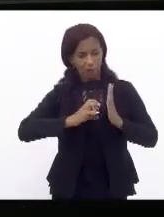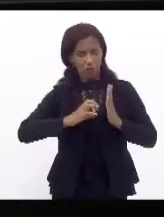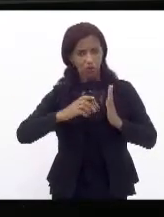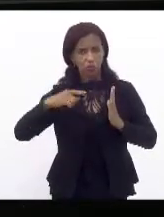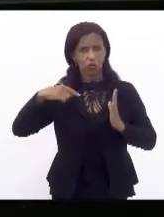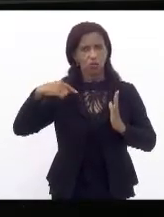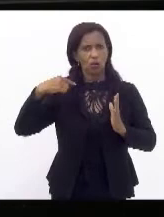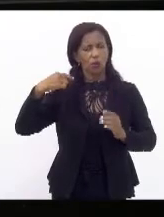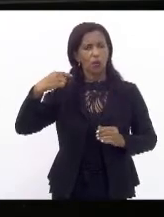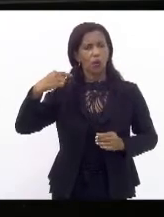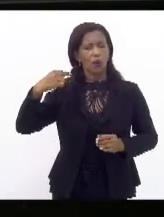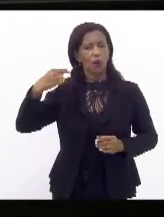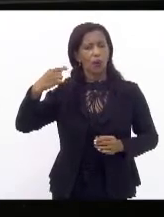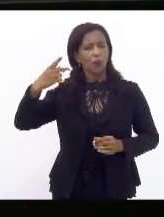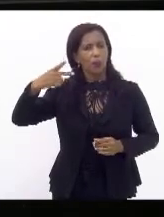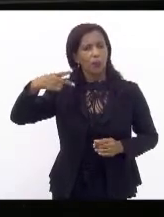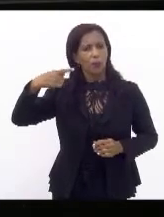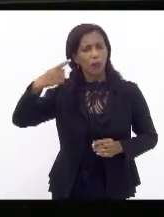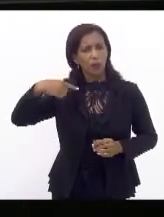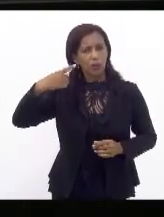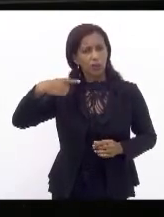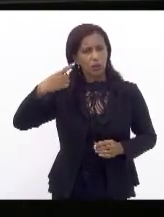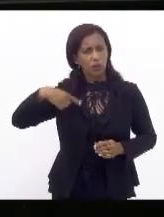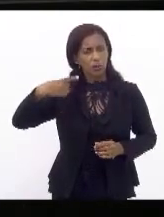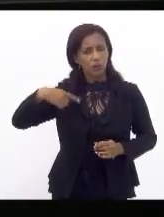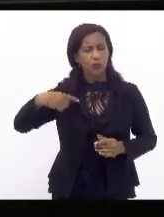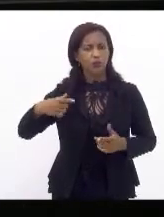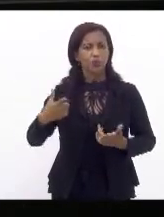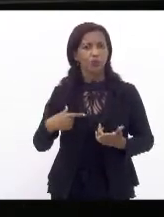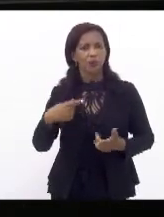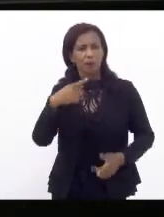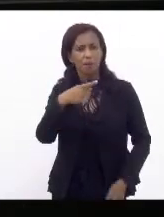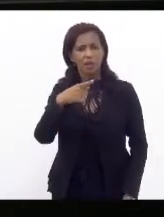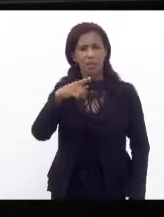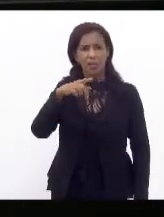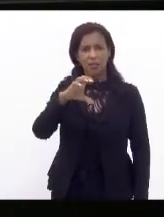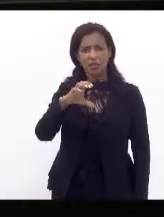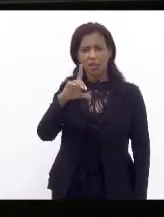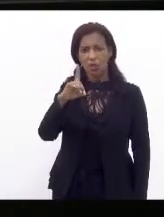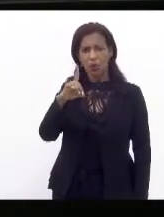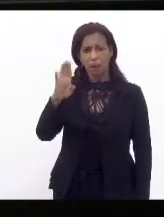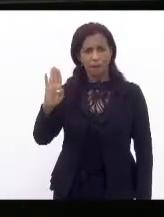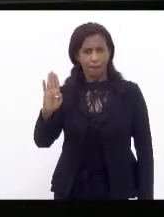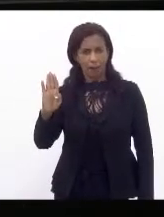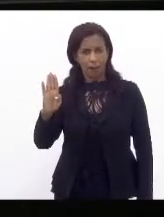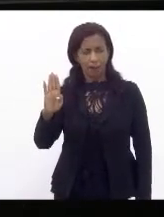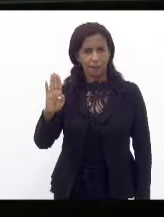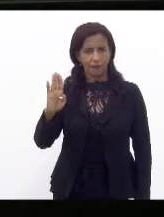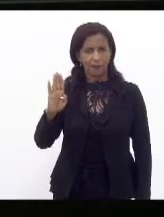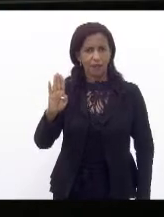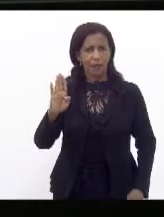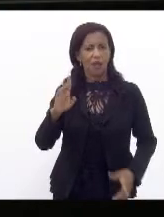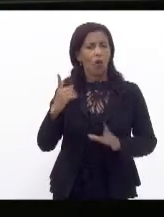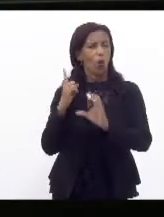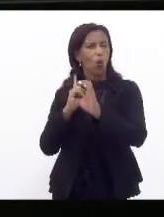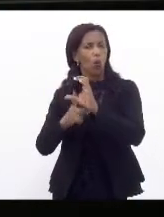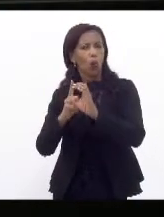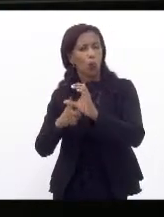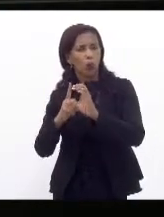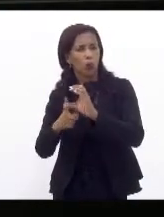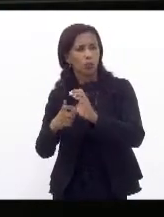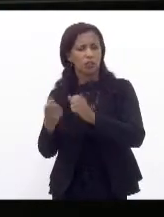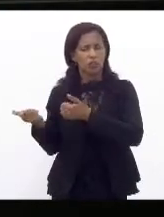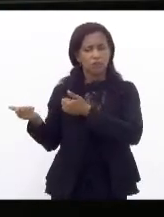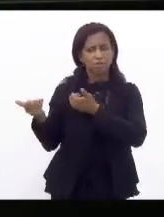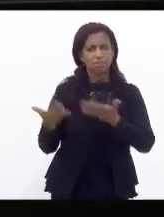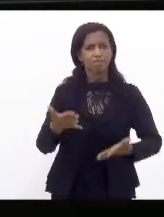político, com 9 deputados, o PCdoB, o Partido Comunista, O partido que vai